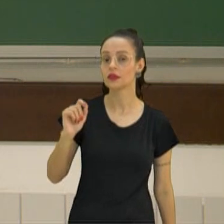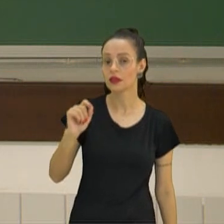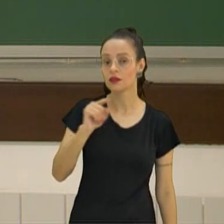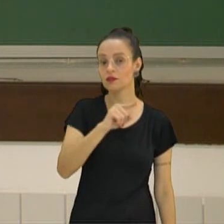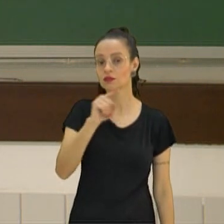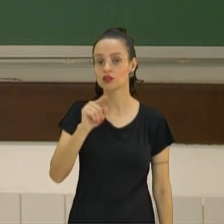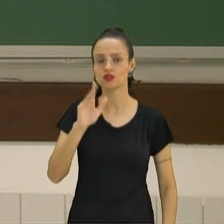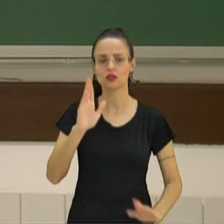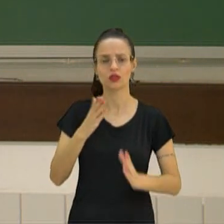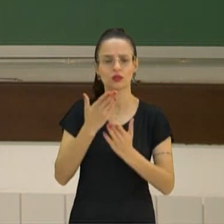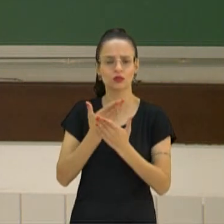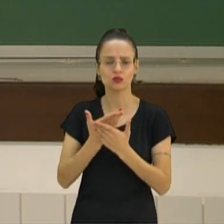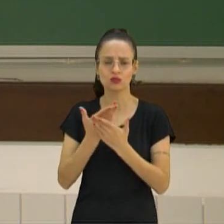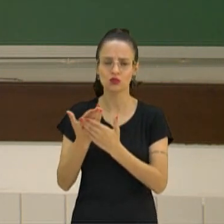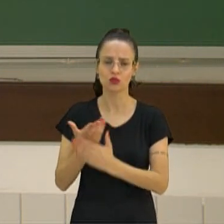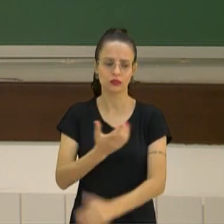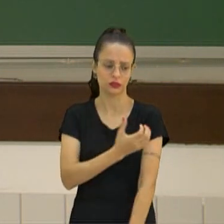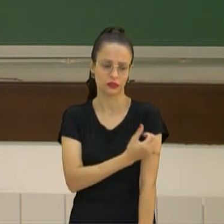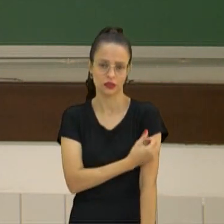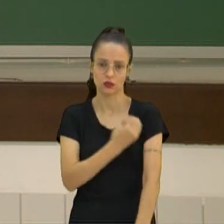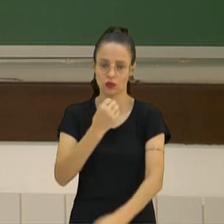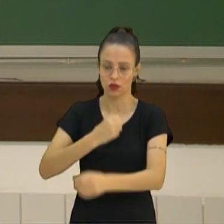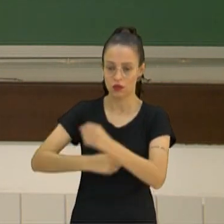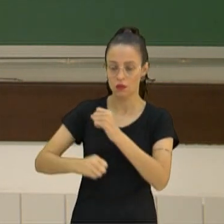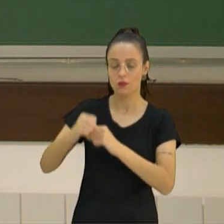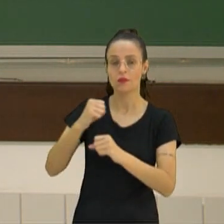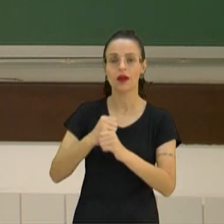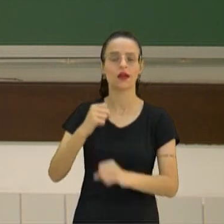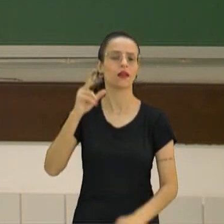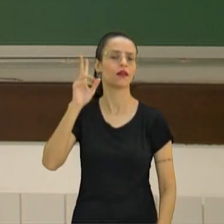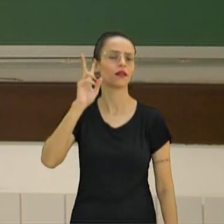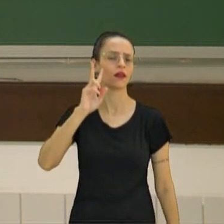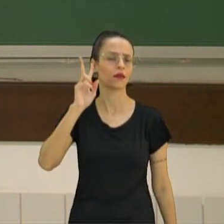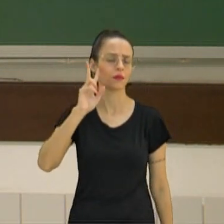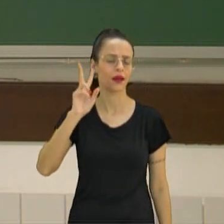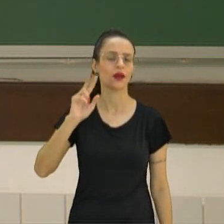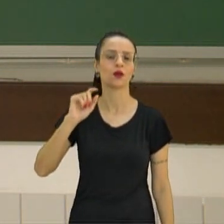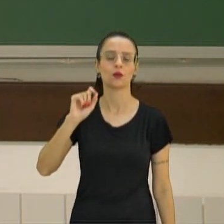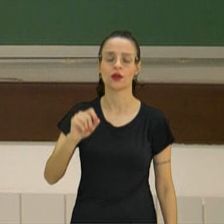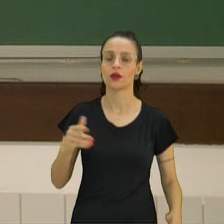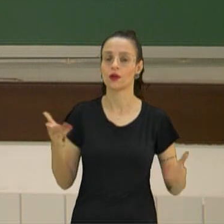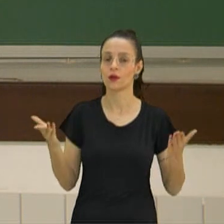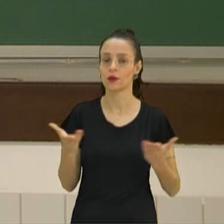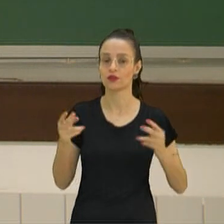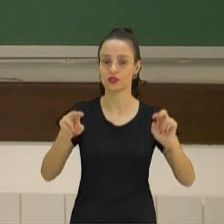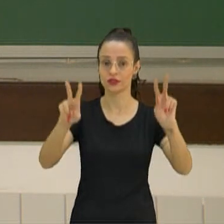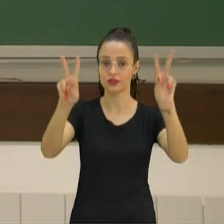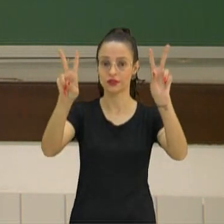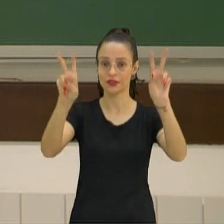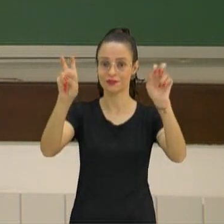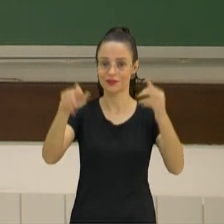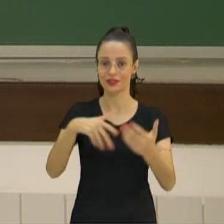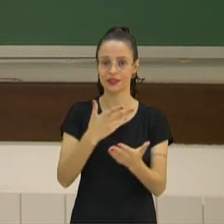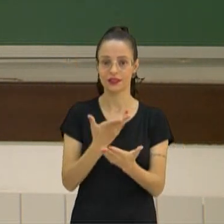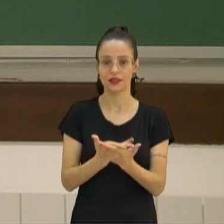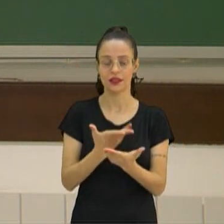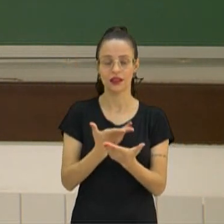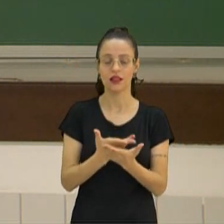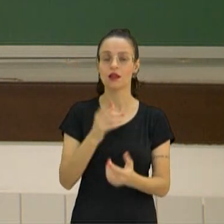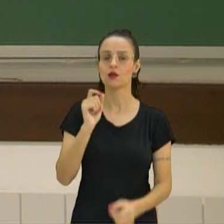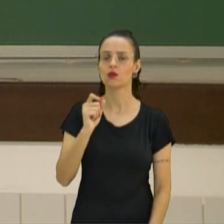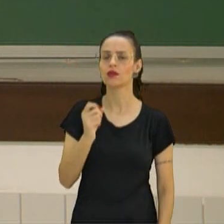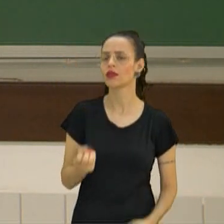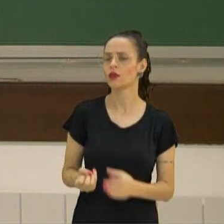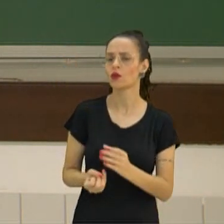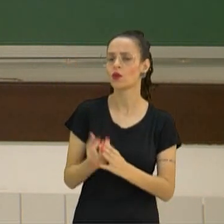os conteúdos do 6º ano, né, no ano passado, vai se lembrar um pouquinho. E hoje o tema da nossa aula é a origem